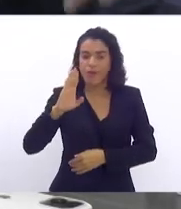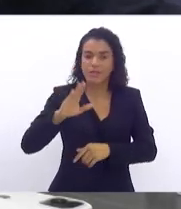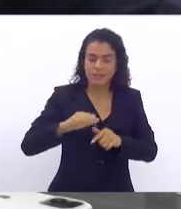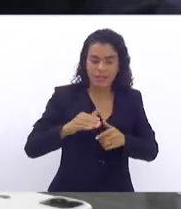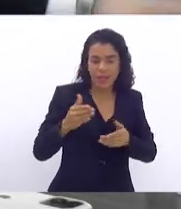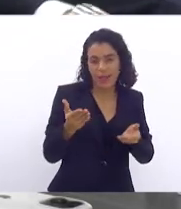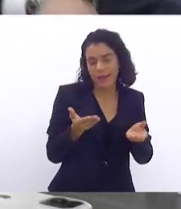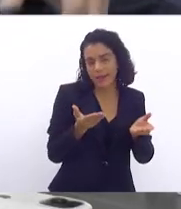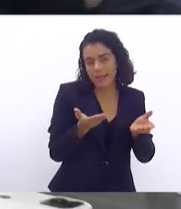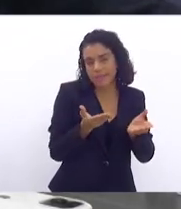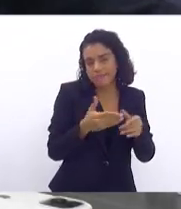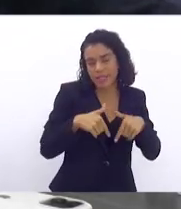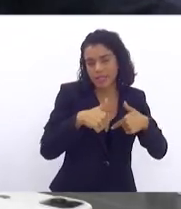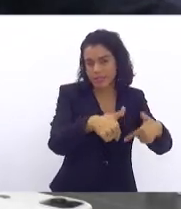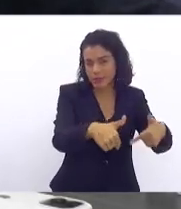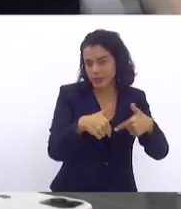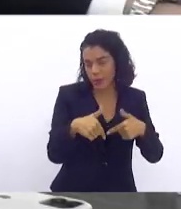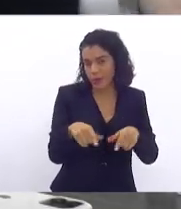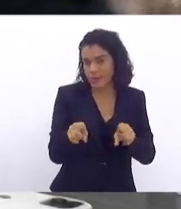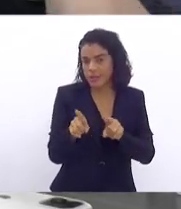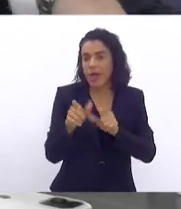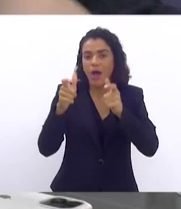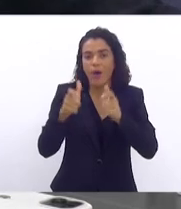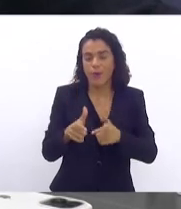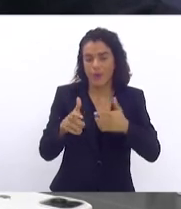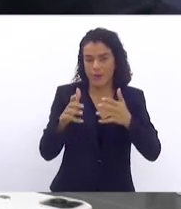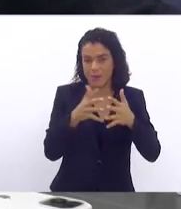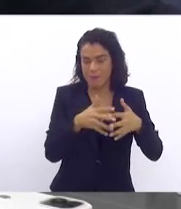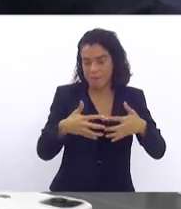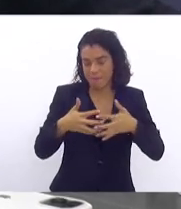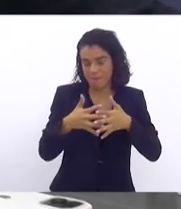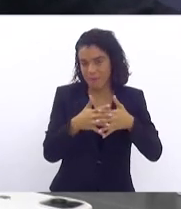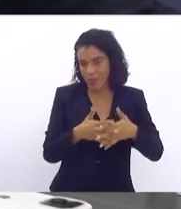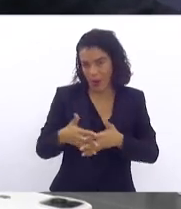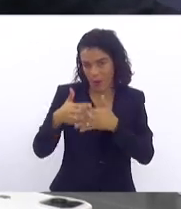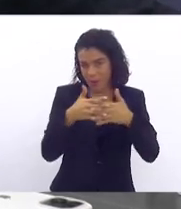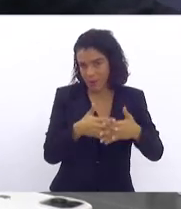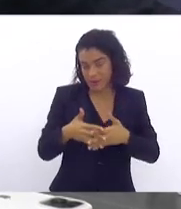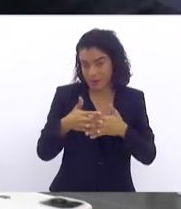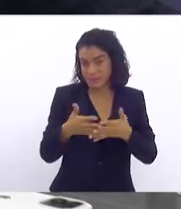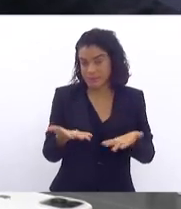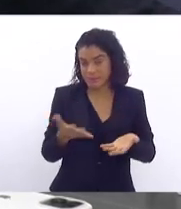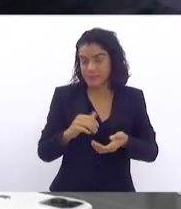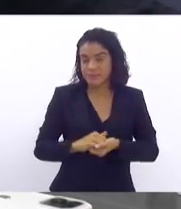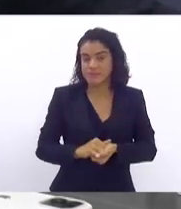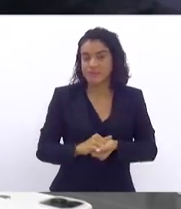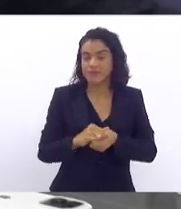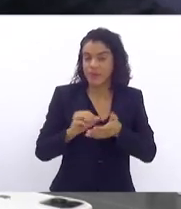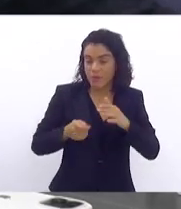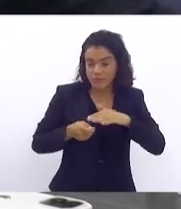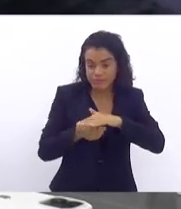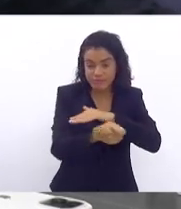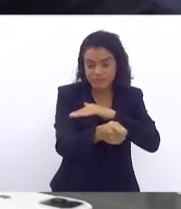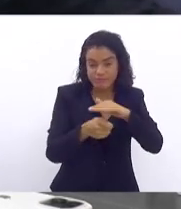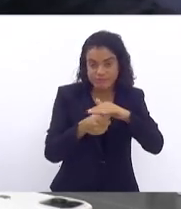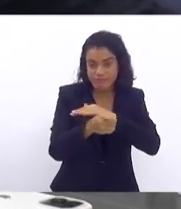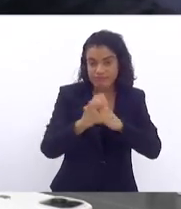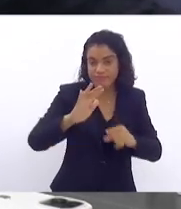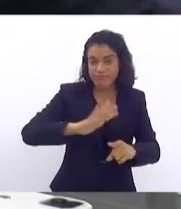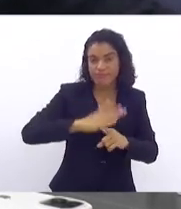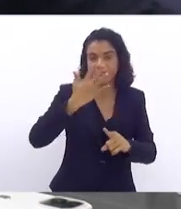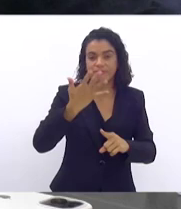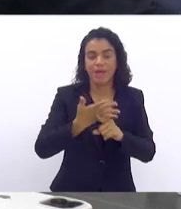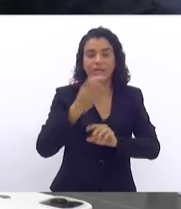ações ou o planejamento em Petrópolis, que é um município membro. Vamos investir mais